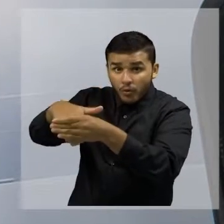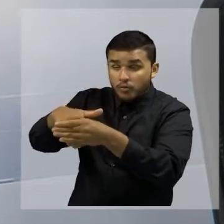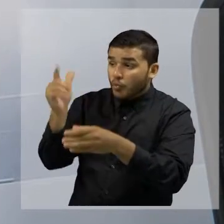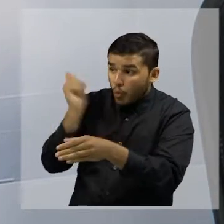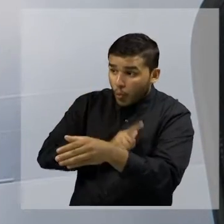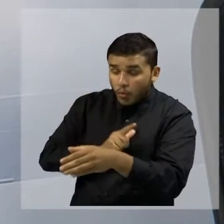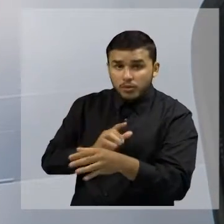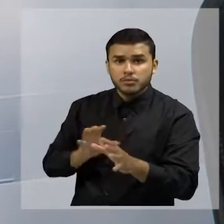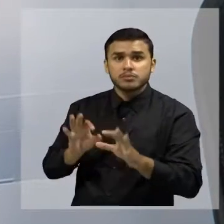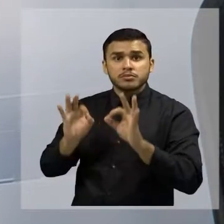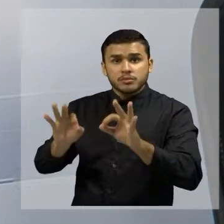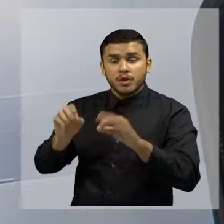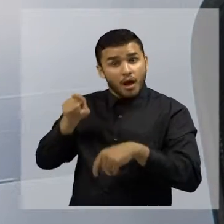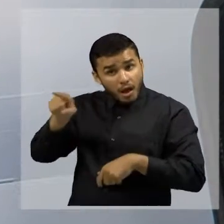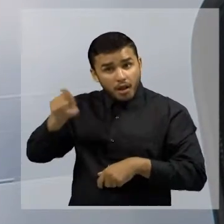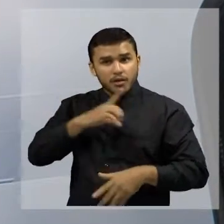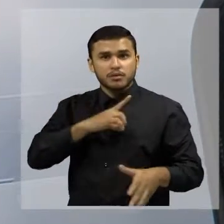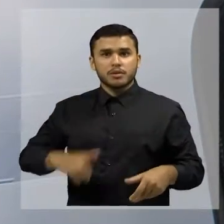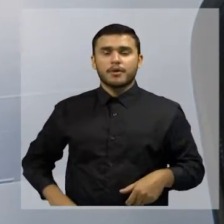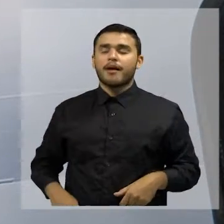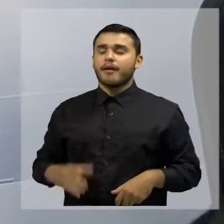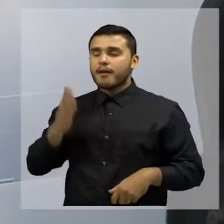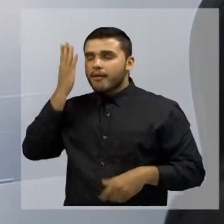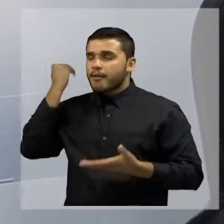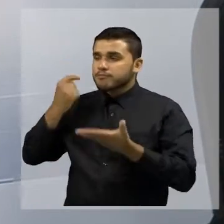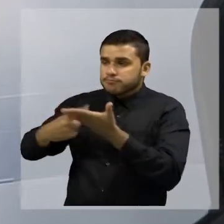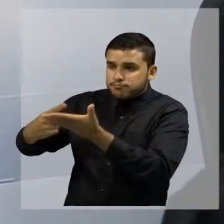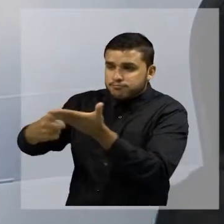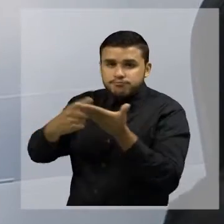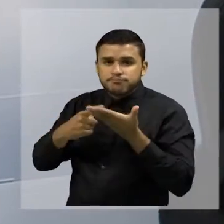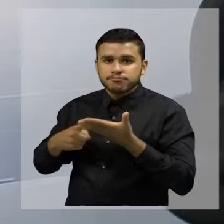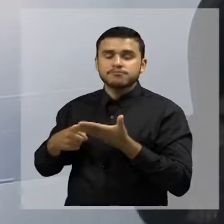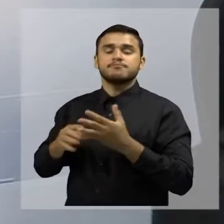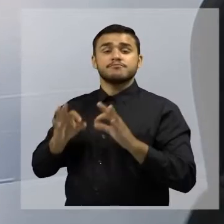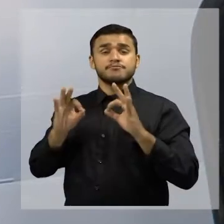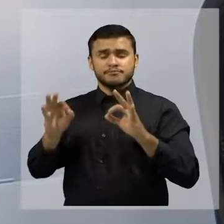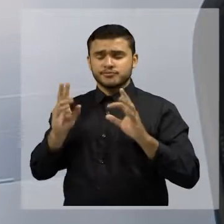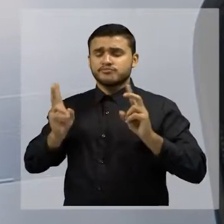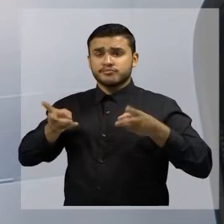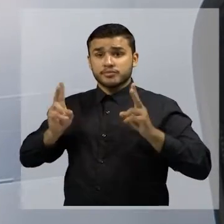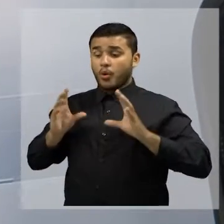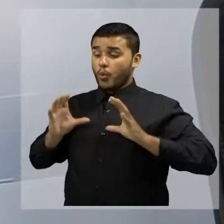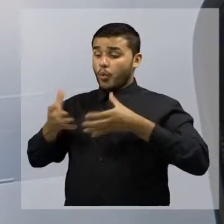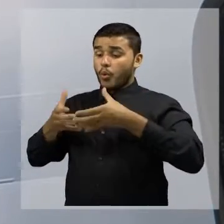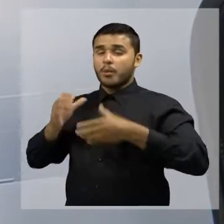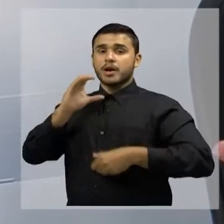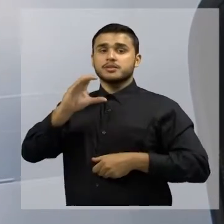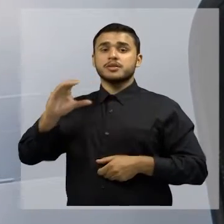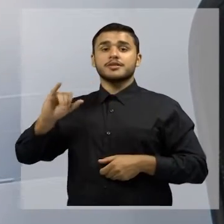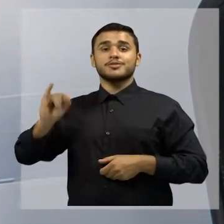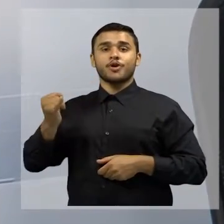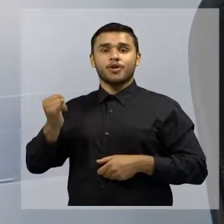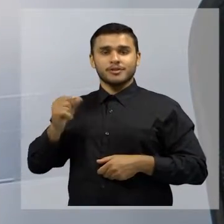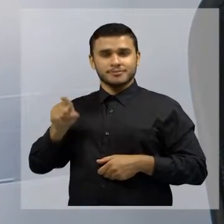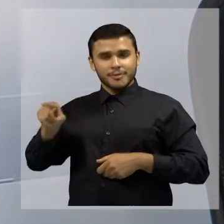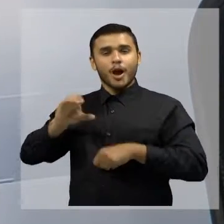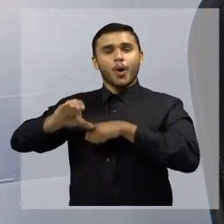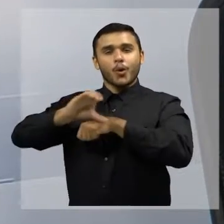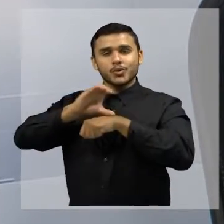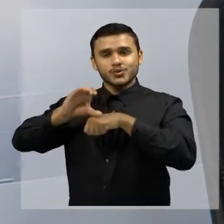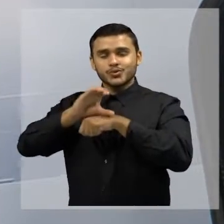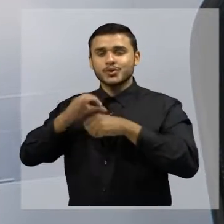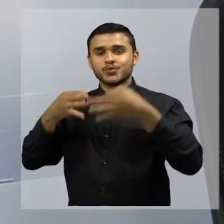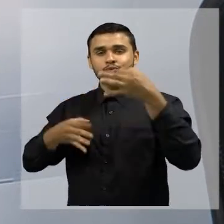algumas votações do Congresso, já está funcionando, especificamente na CCJ, quando notamos que